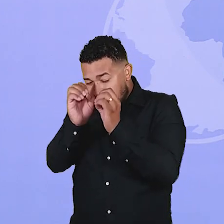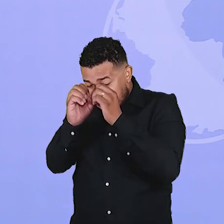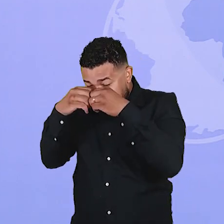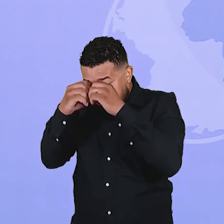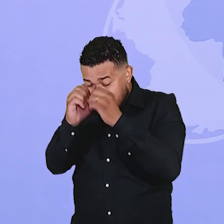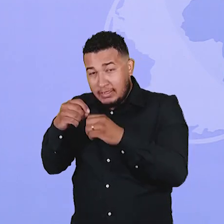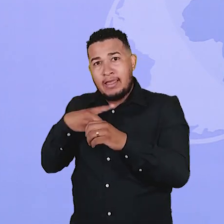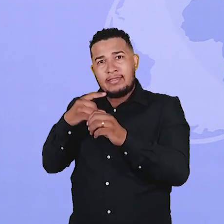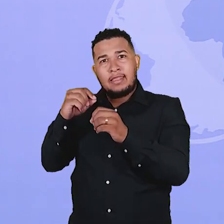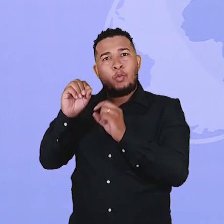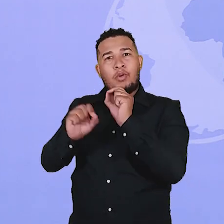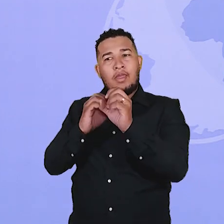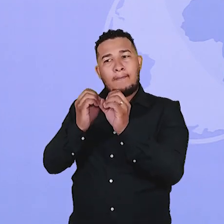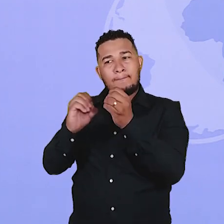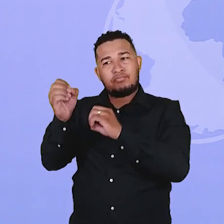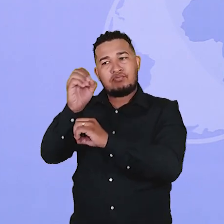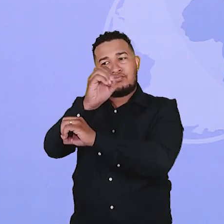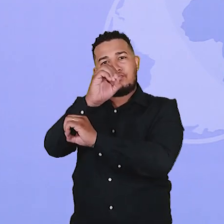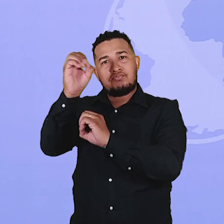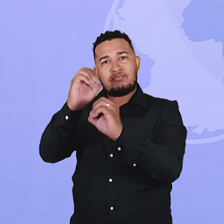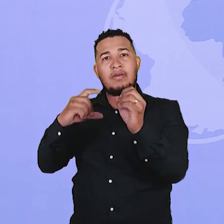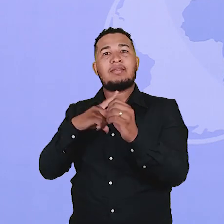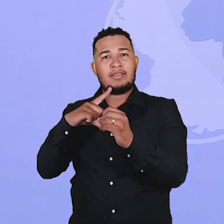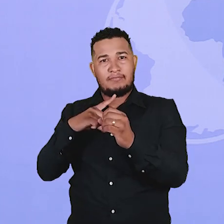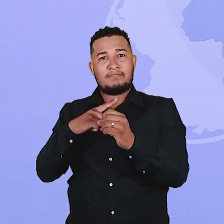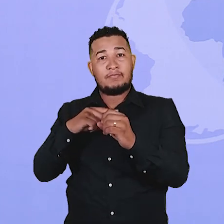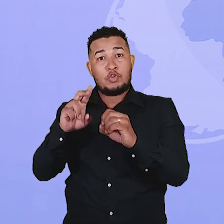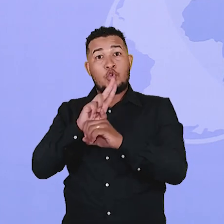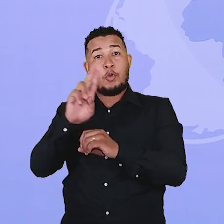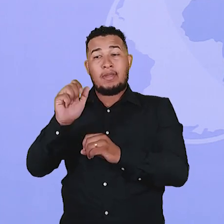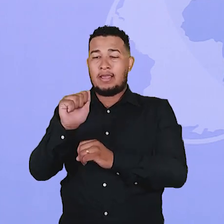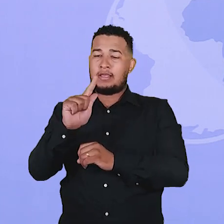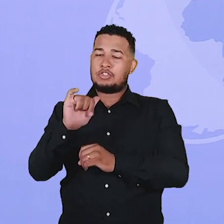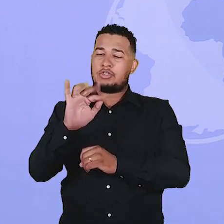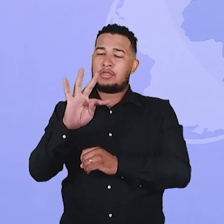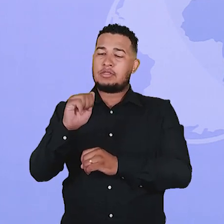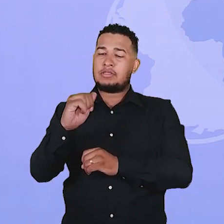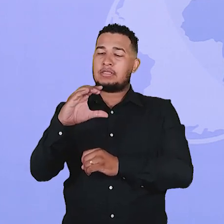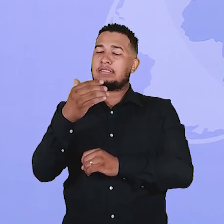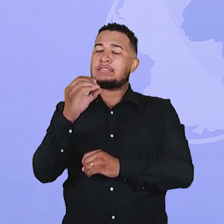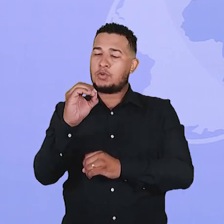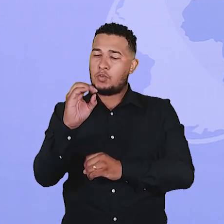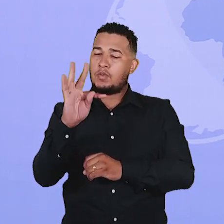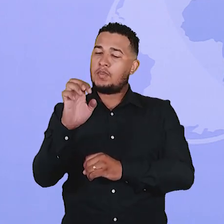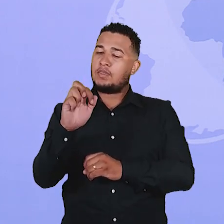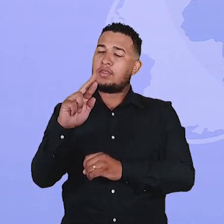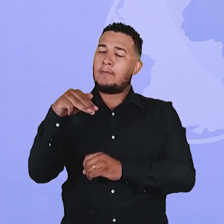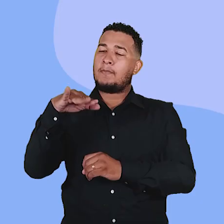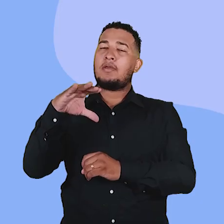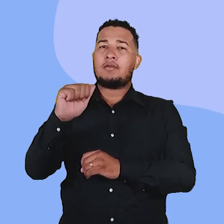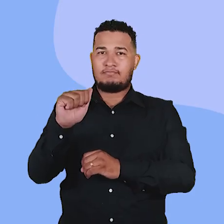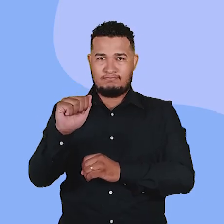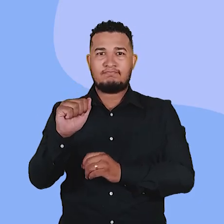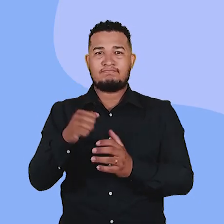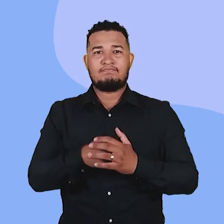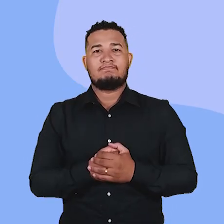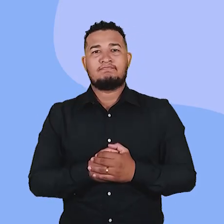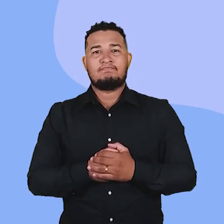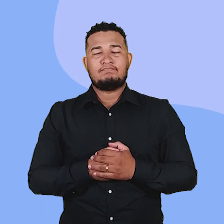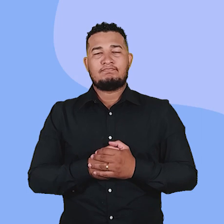denominar de agitação térmica. Tranquilo? Esse tipo de conceito vai ser muito interessante para a gente lá na frente. Beleza, vamos